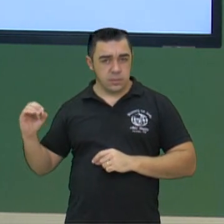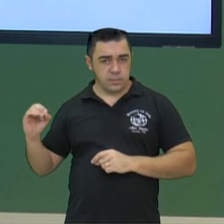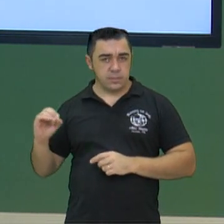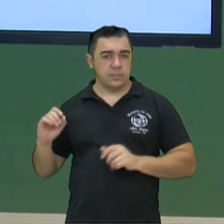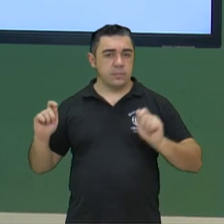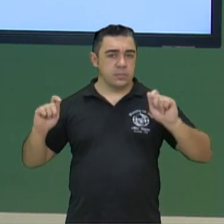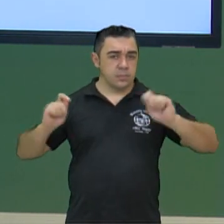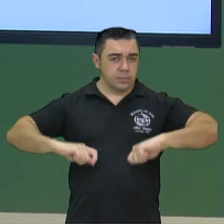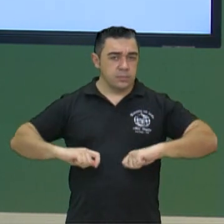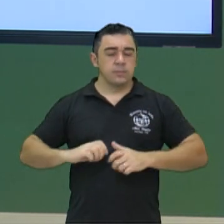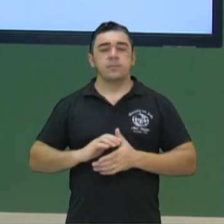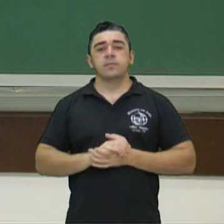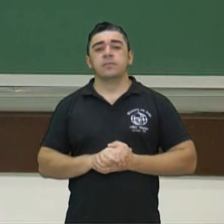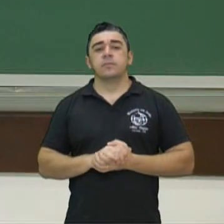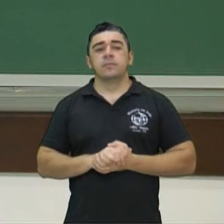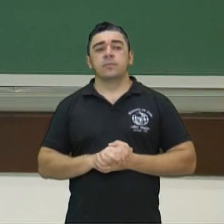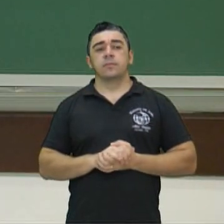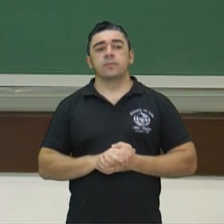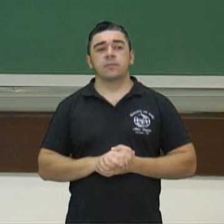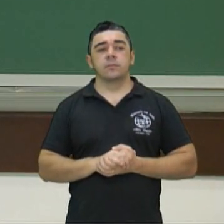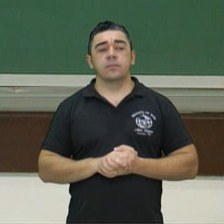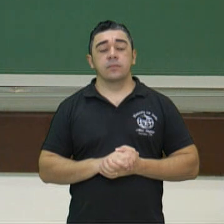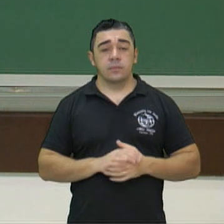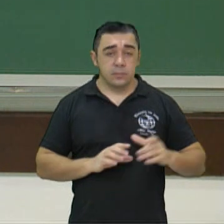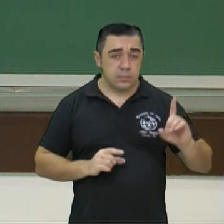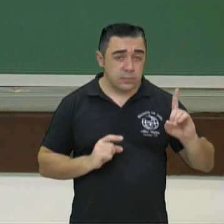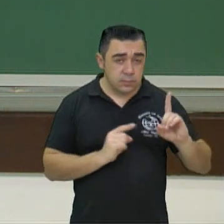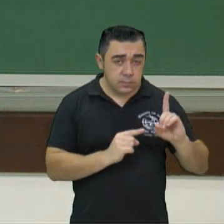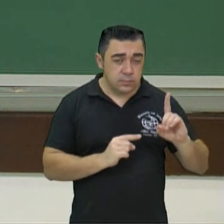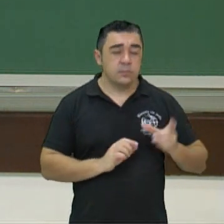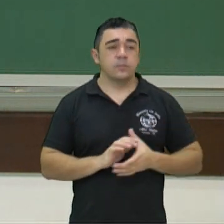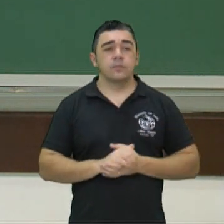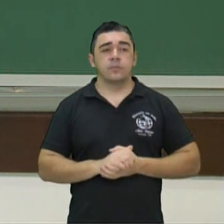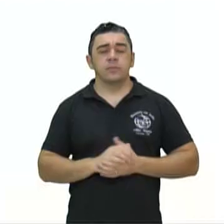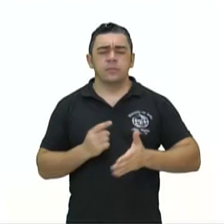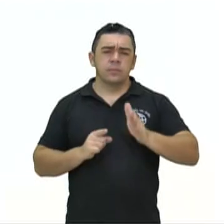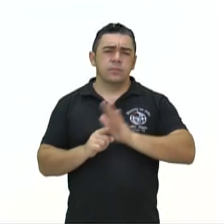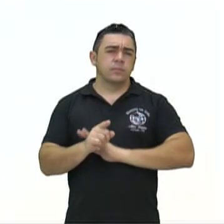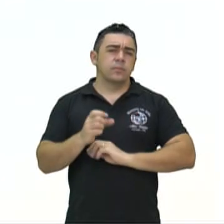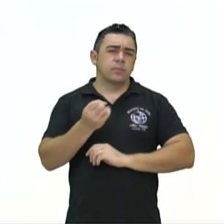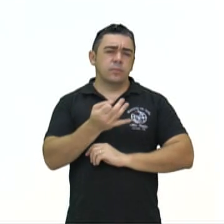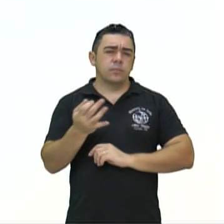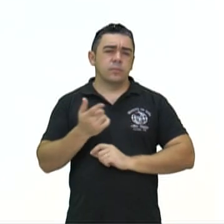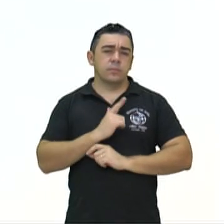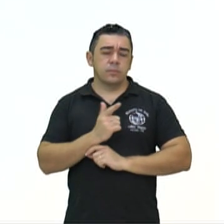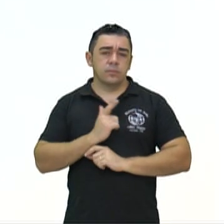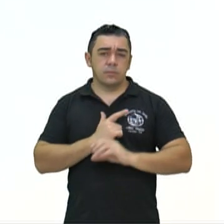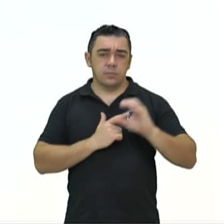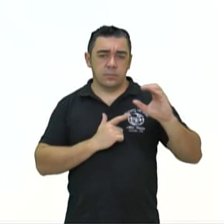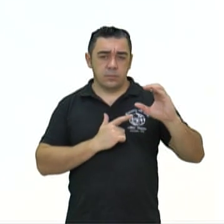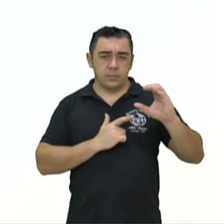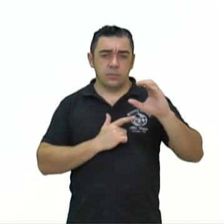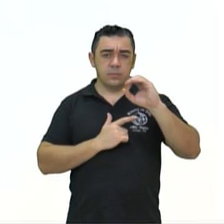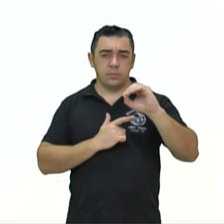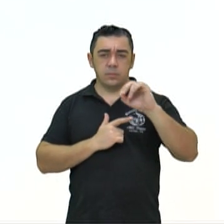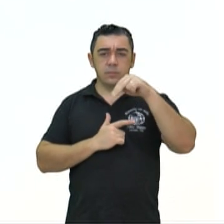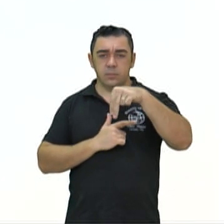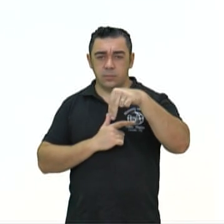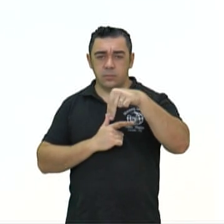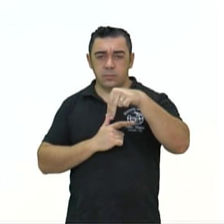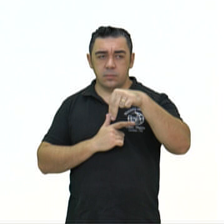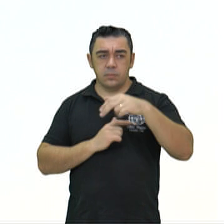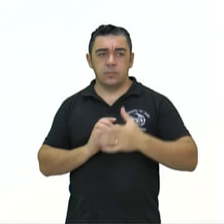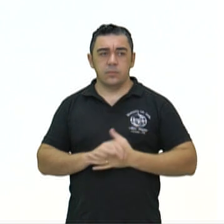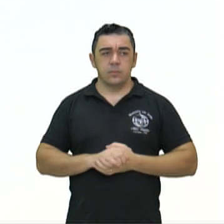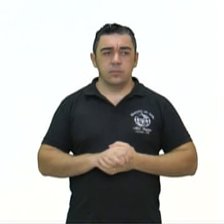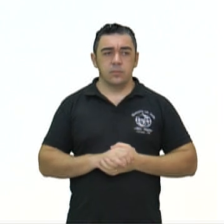100.800 possibilidades. E a letra D? Quantas tem as letras com? A letra